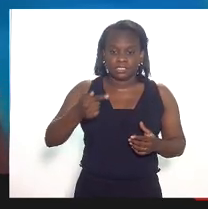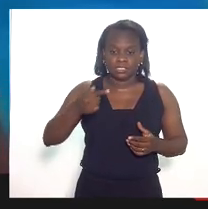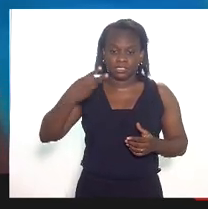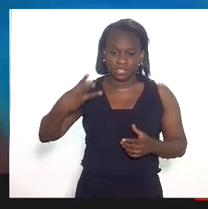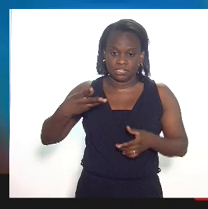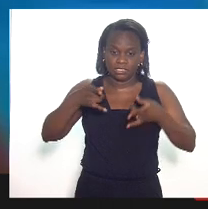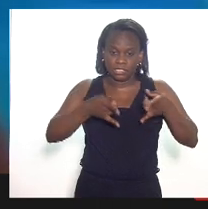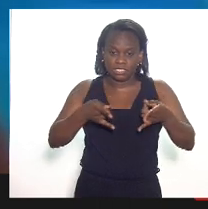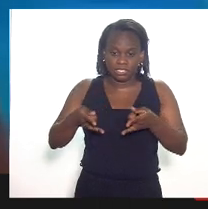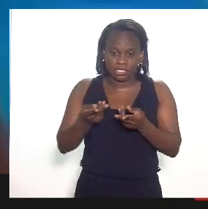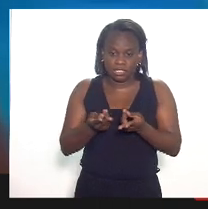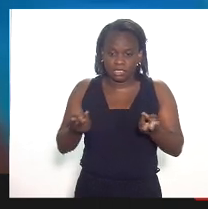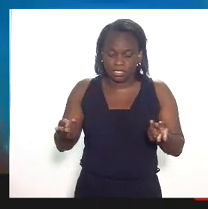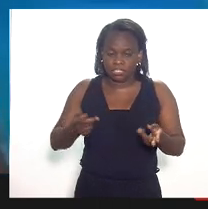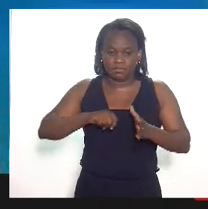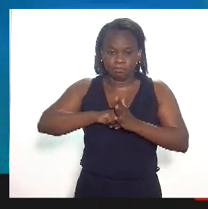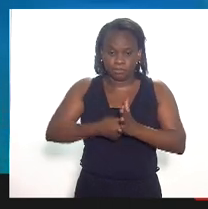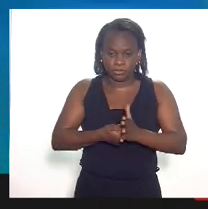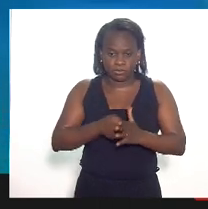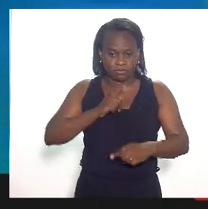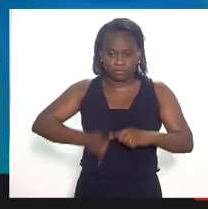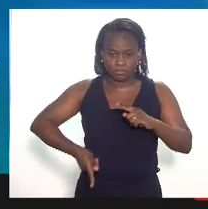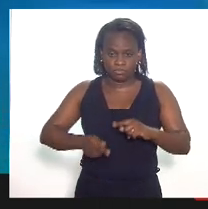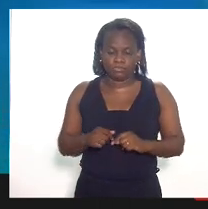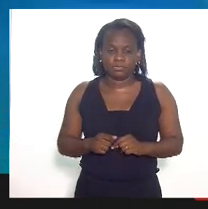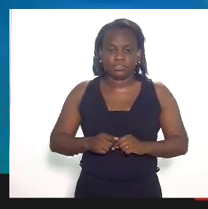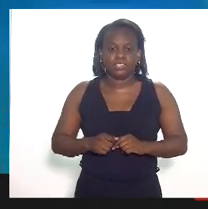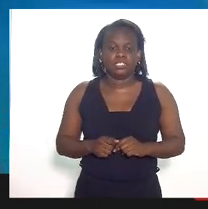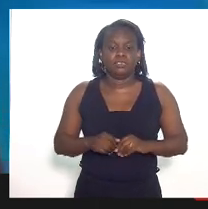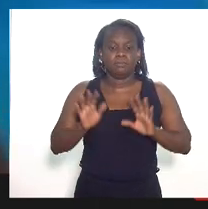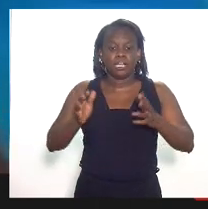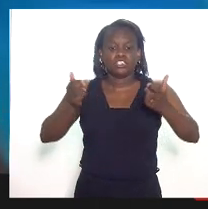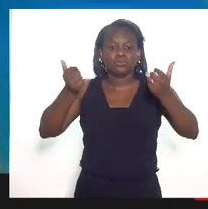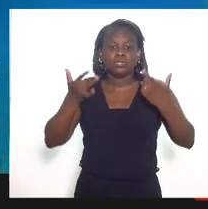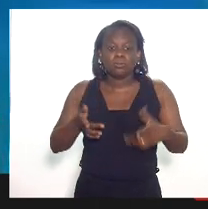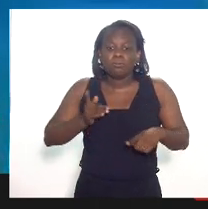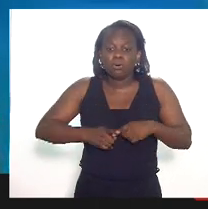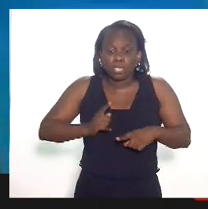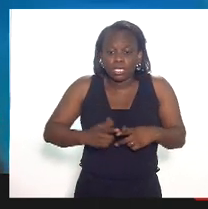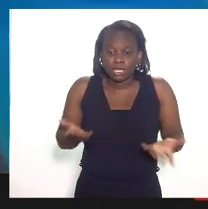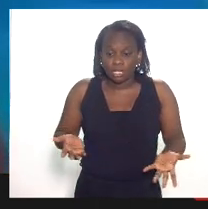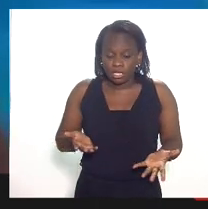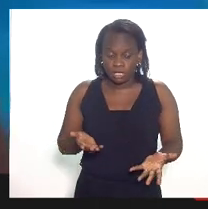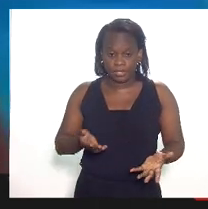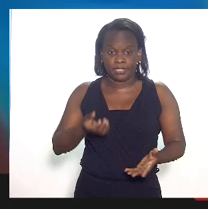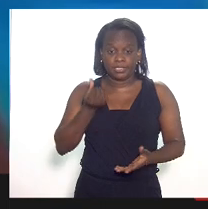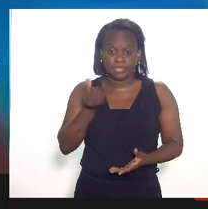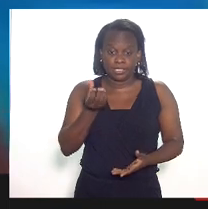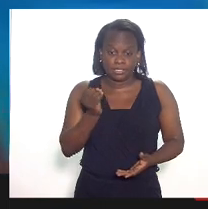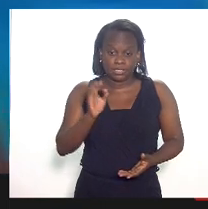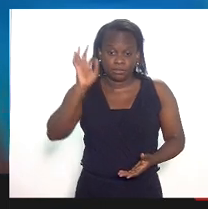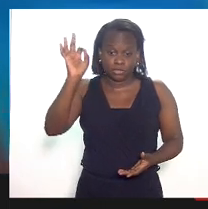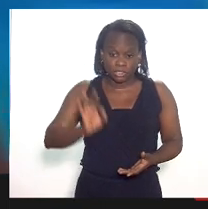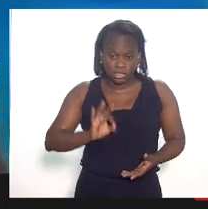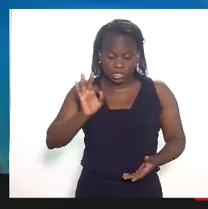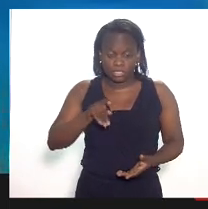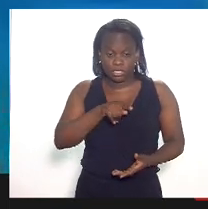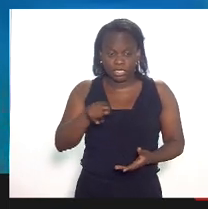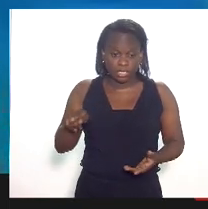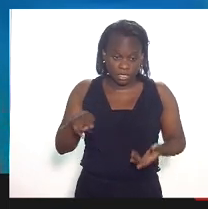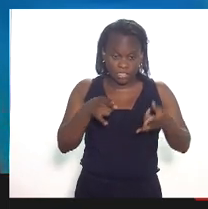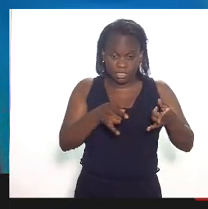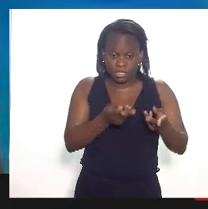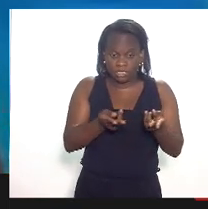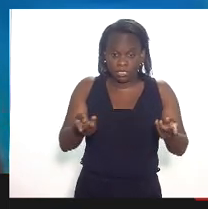773 leitos impedidos. Como há a explicação por que eles estão impedidos? 60% desses leitos estão impedidos